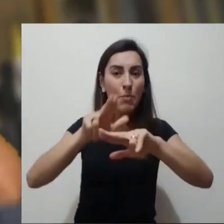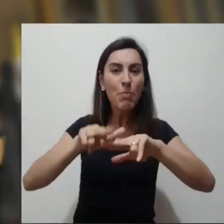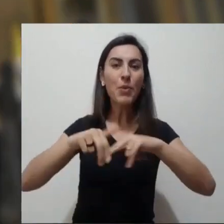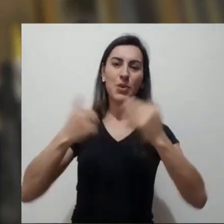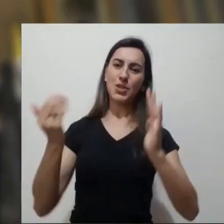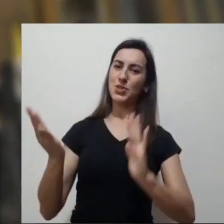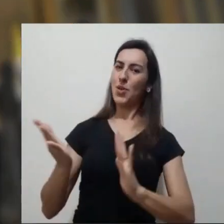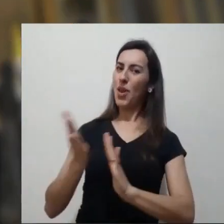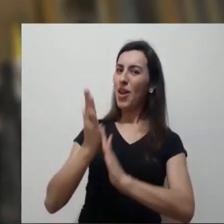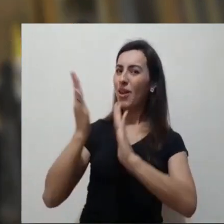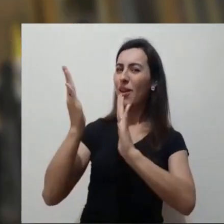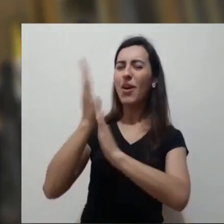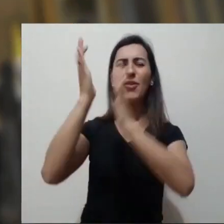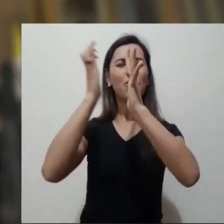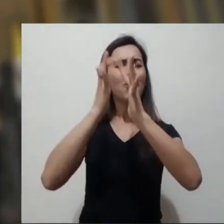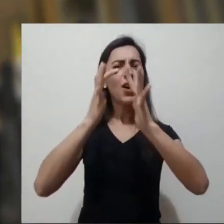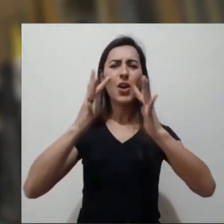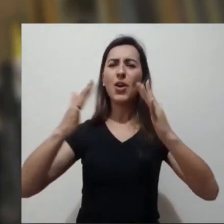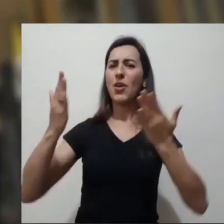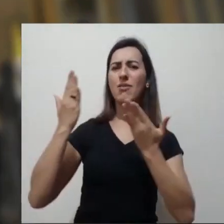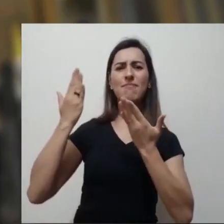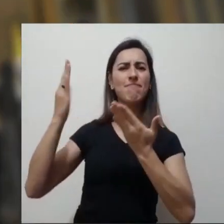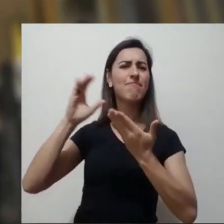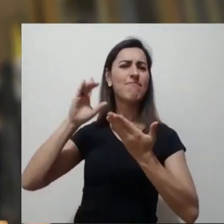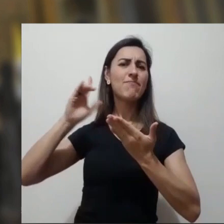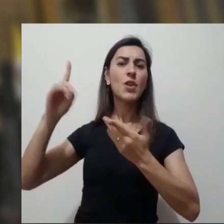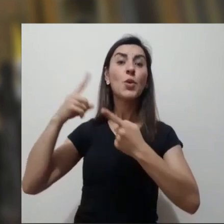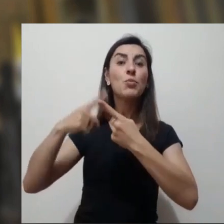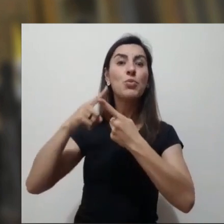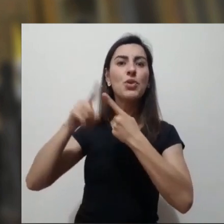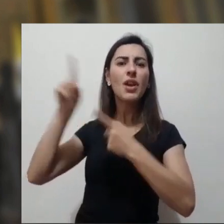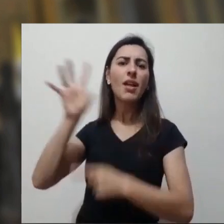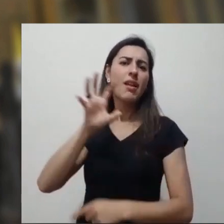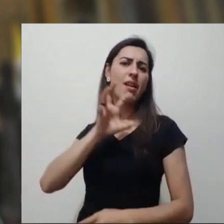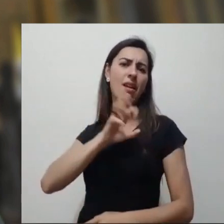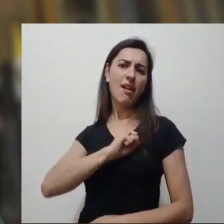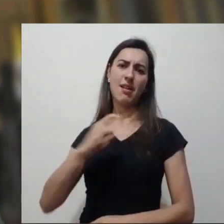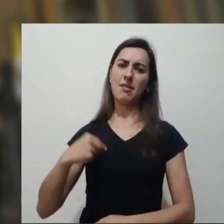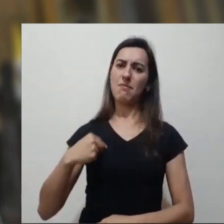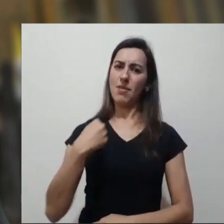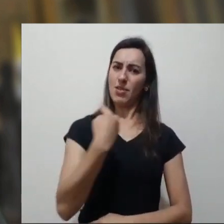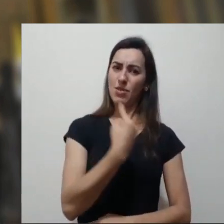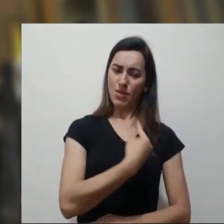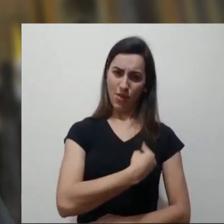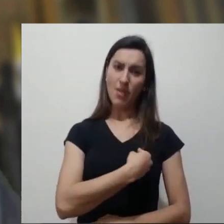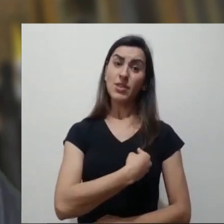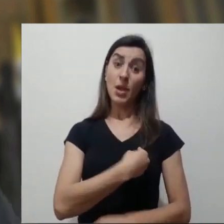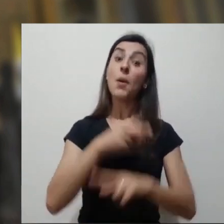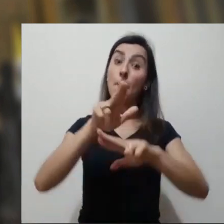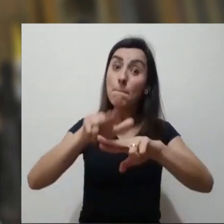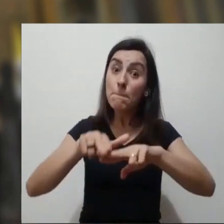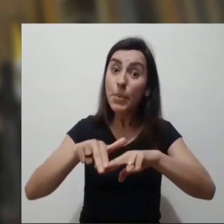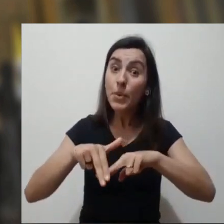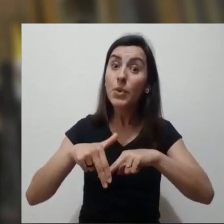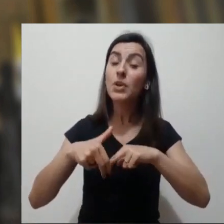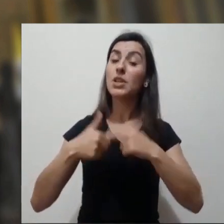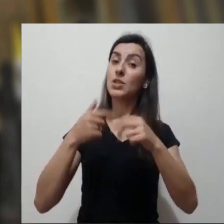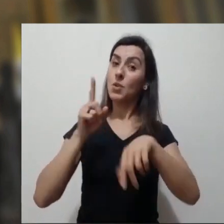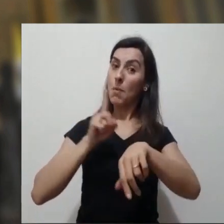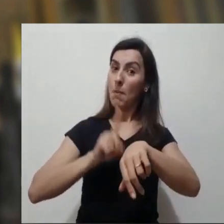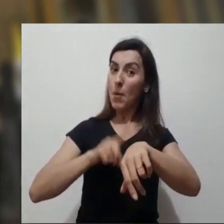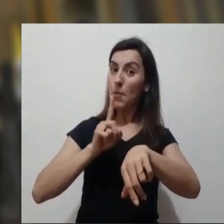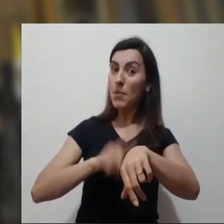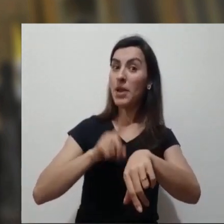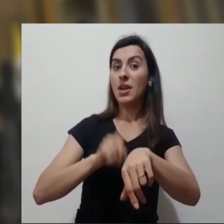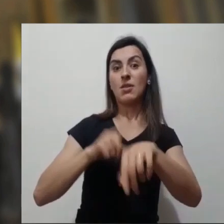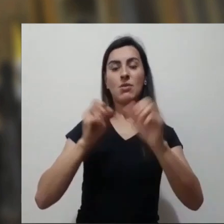Deus, glorificamos a este Deus pelo amor que ele tem por nós. Por isso, quando